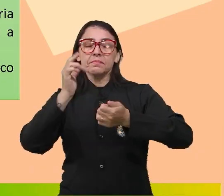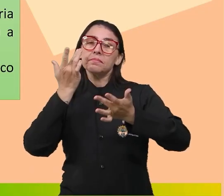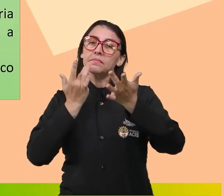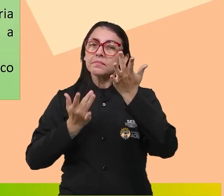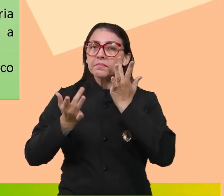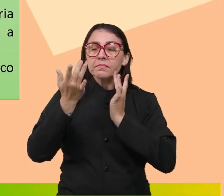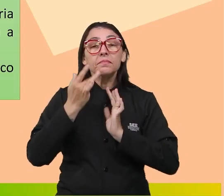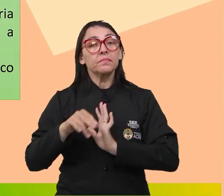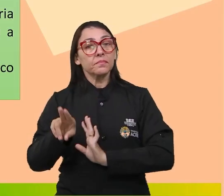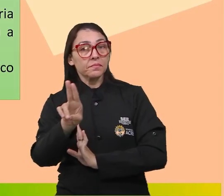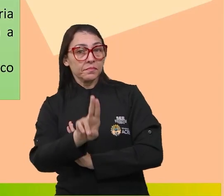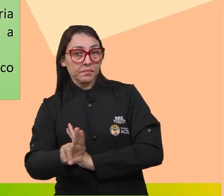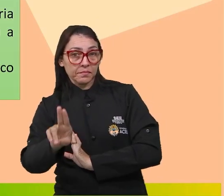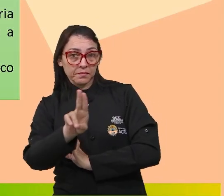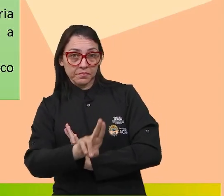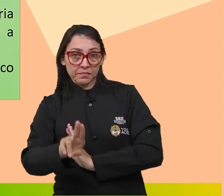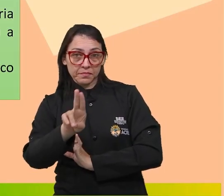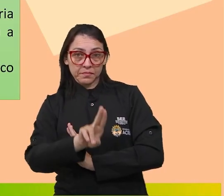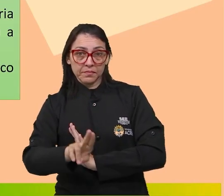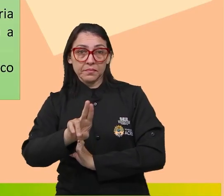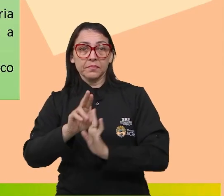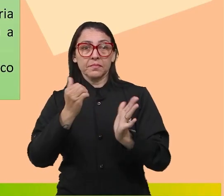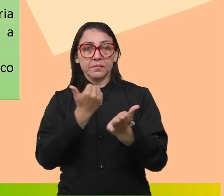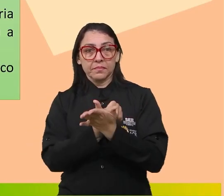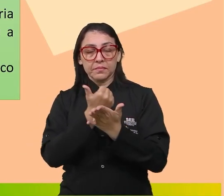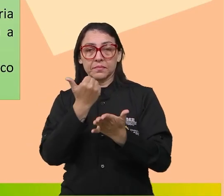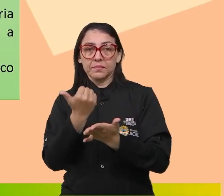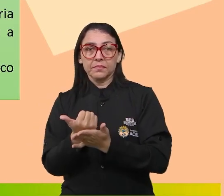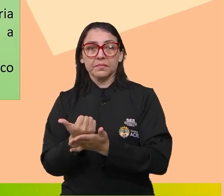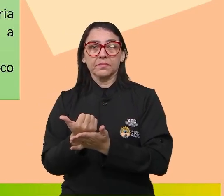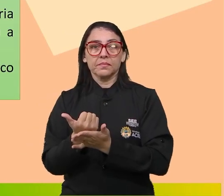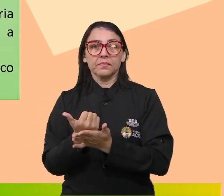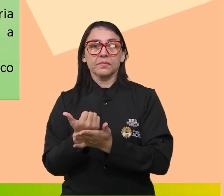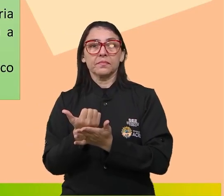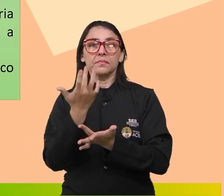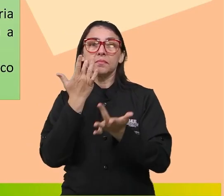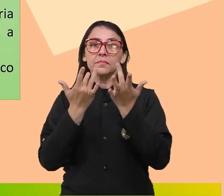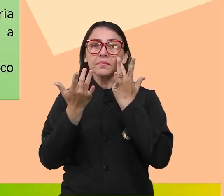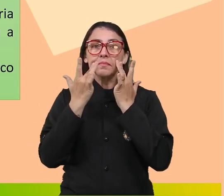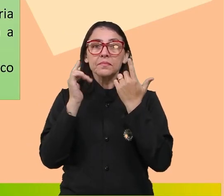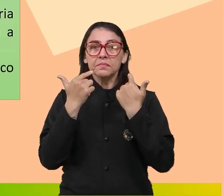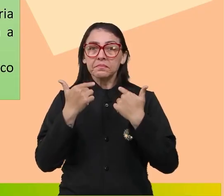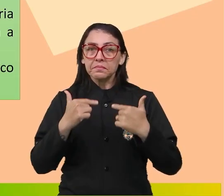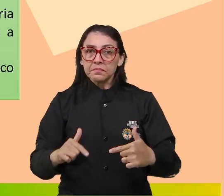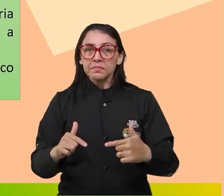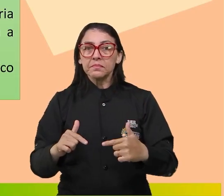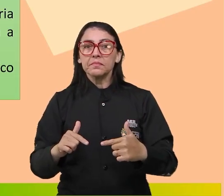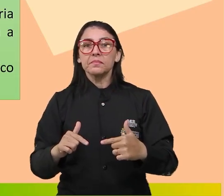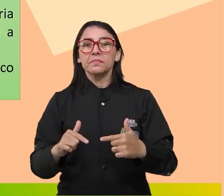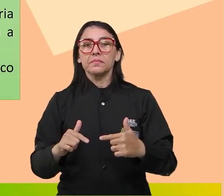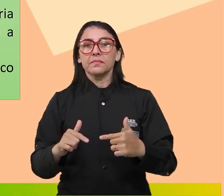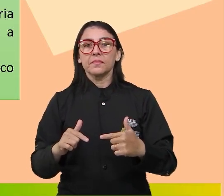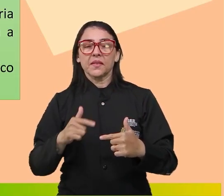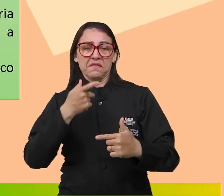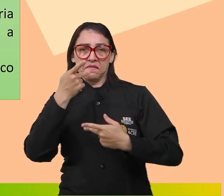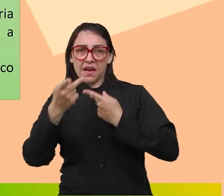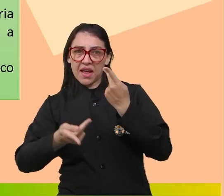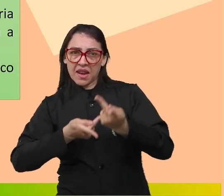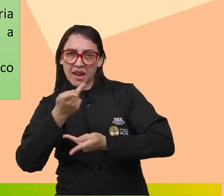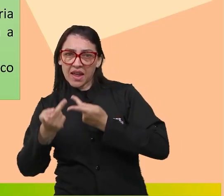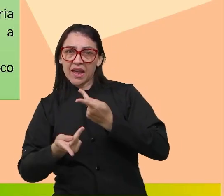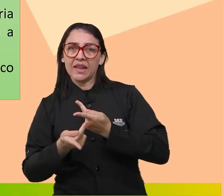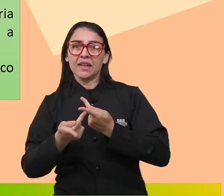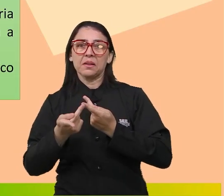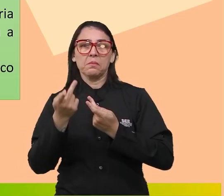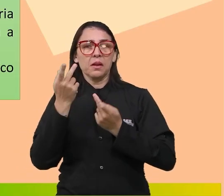método tradicional de fazer teatro que usa nas suas ações cênicas a linguagem